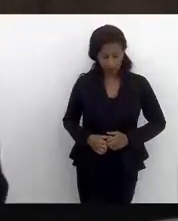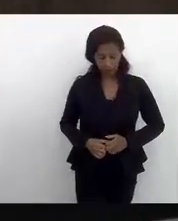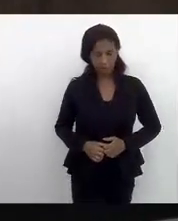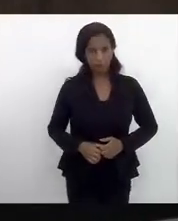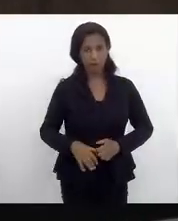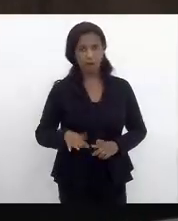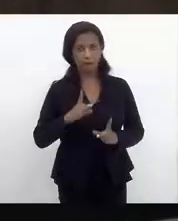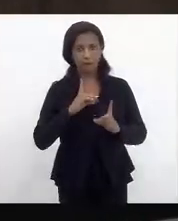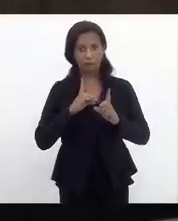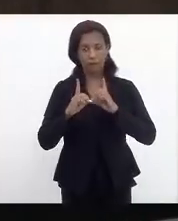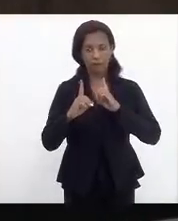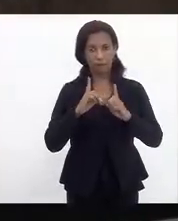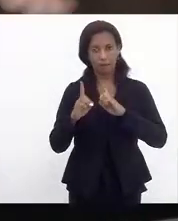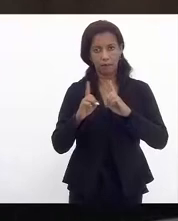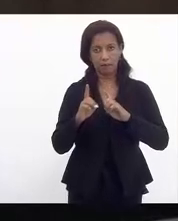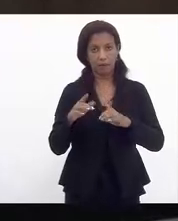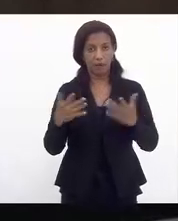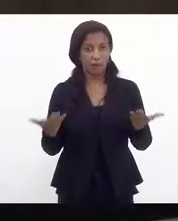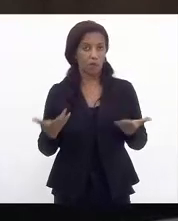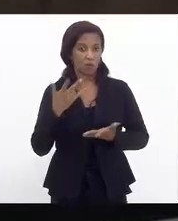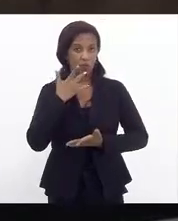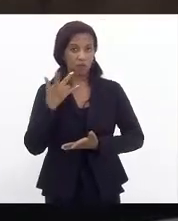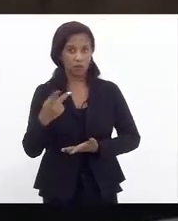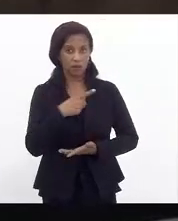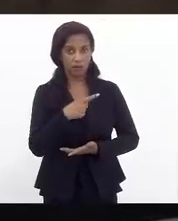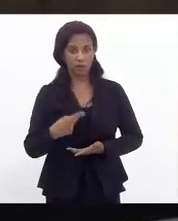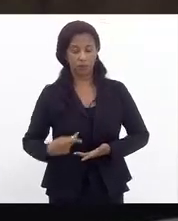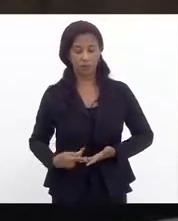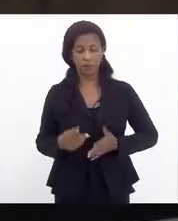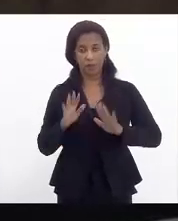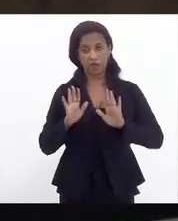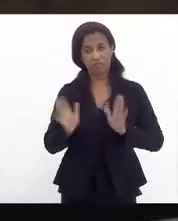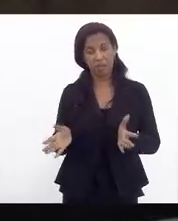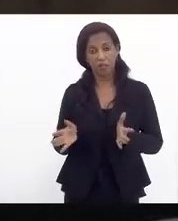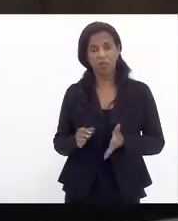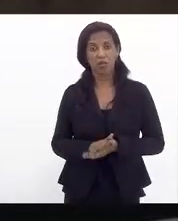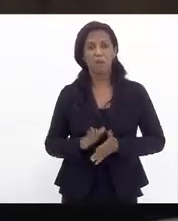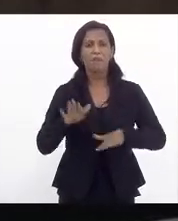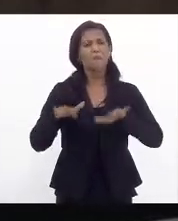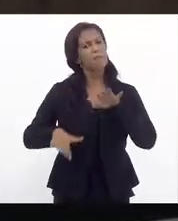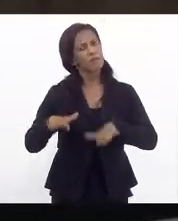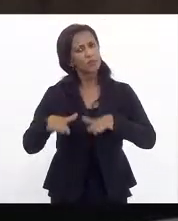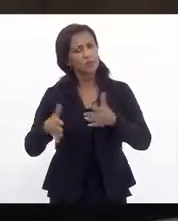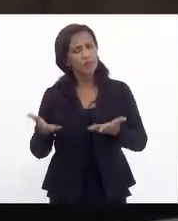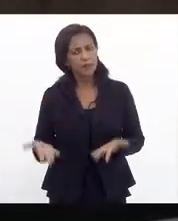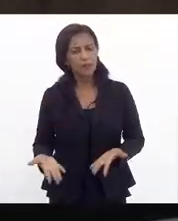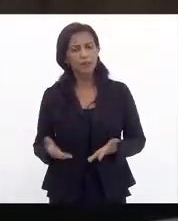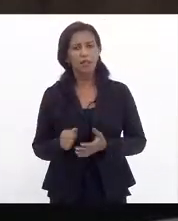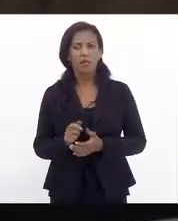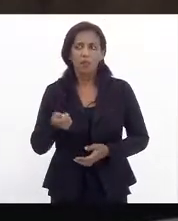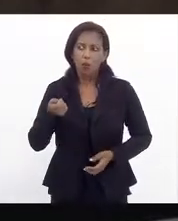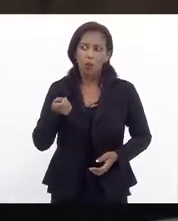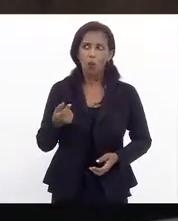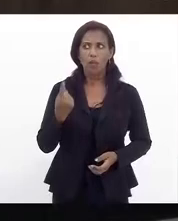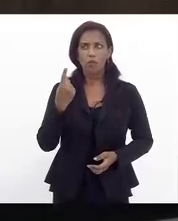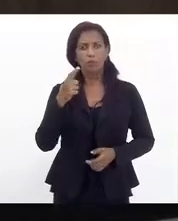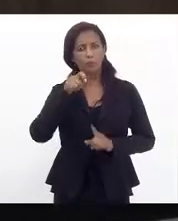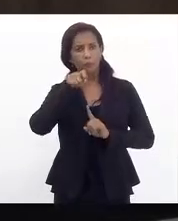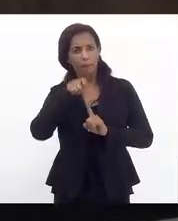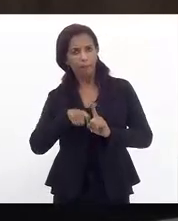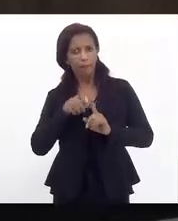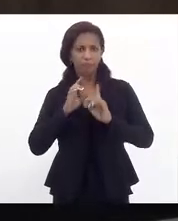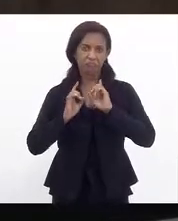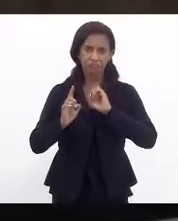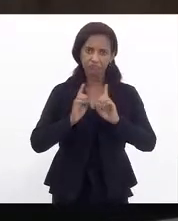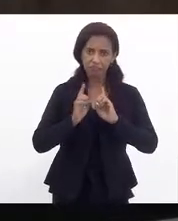fazer debate pelo menos pela fala do presidente mas mesmo assim esse quase um mês de